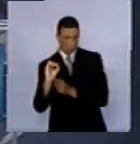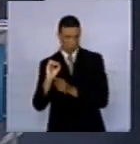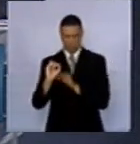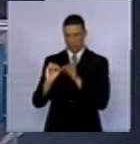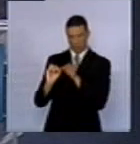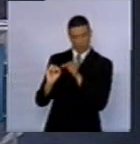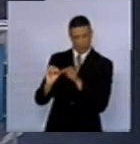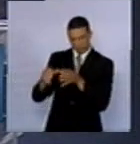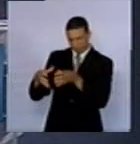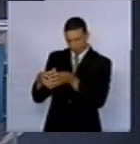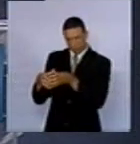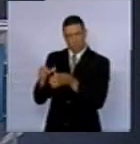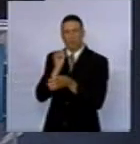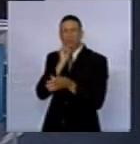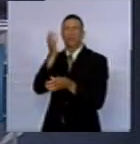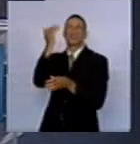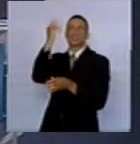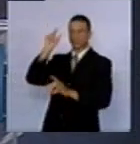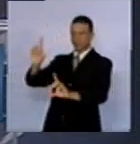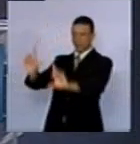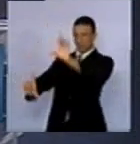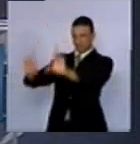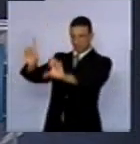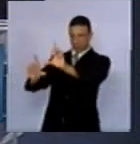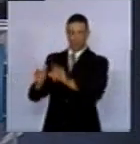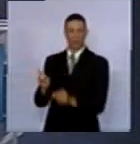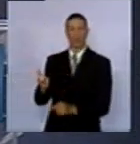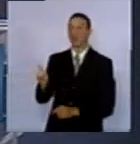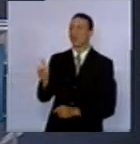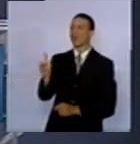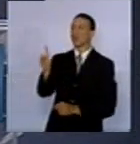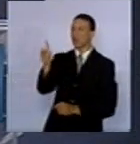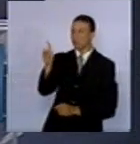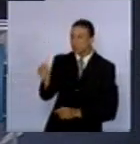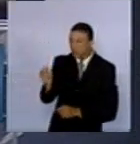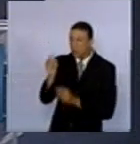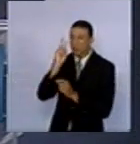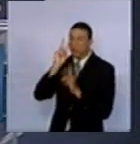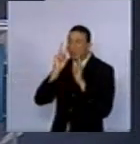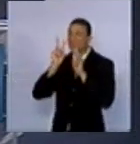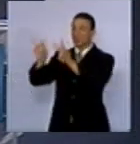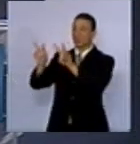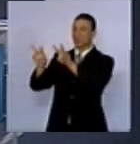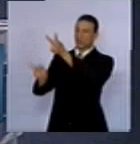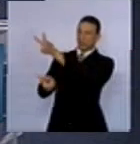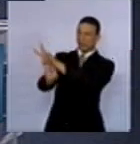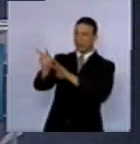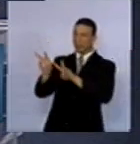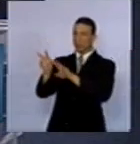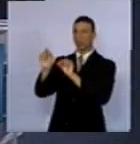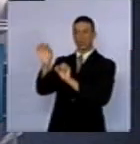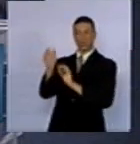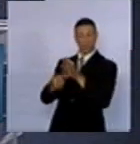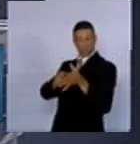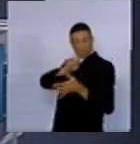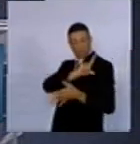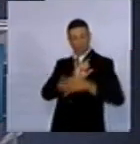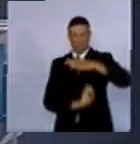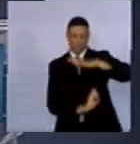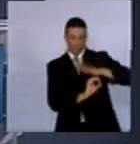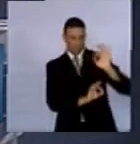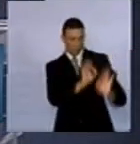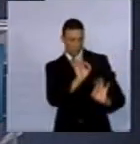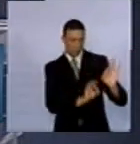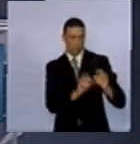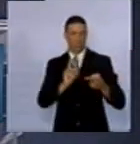você acessar um conteúdo TV televisivo você portanto um conteúdo audiovisual você precisa de uma infraestrutura seja ela